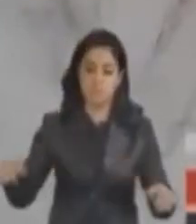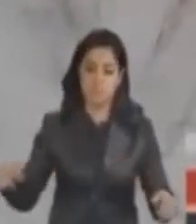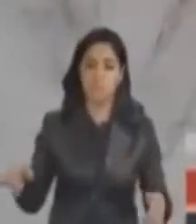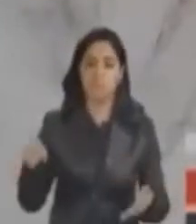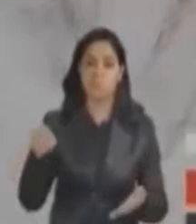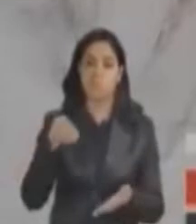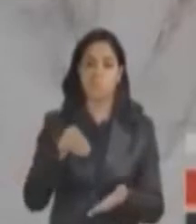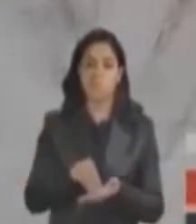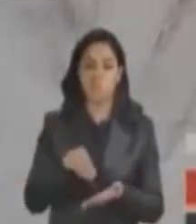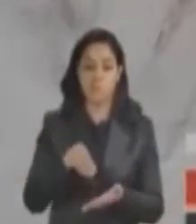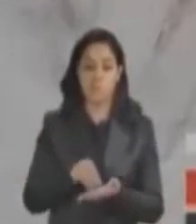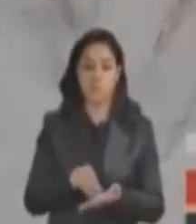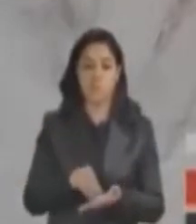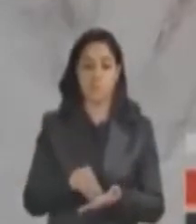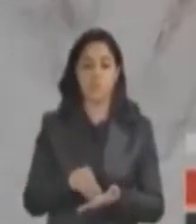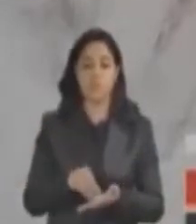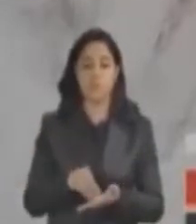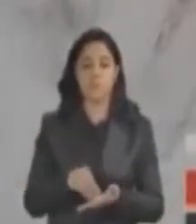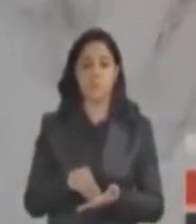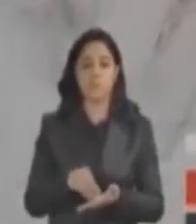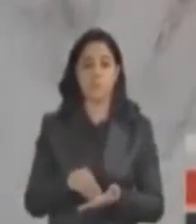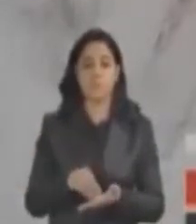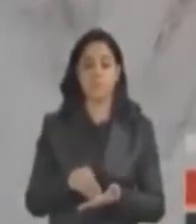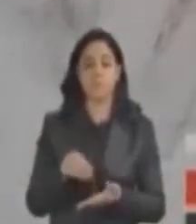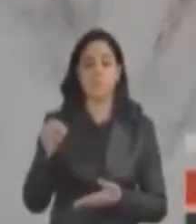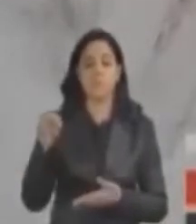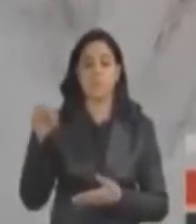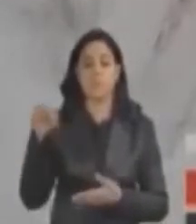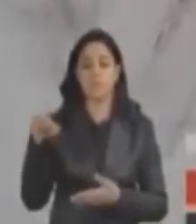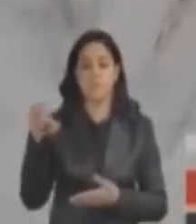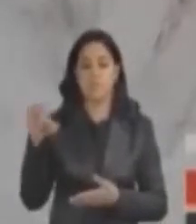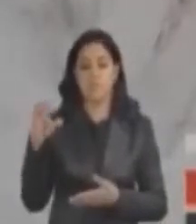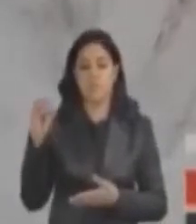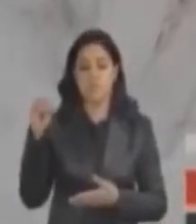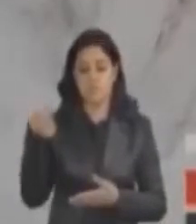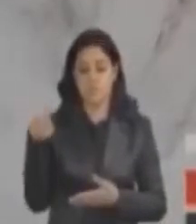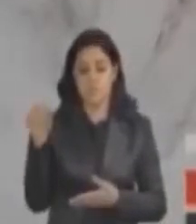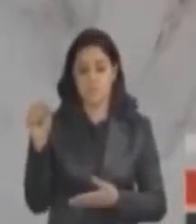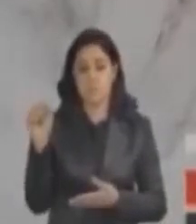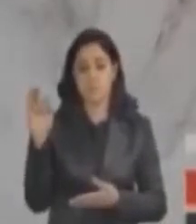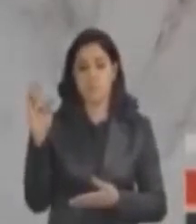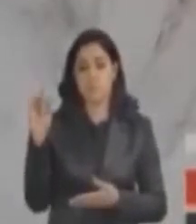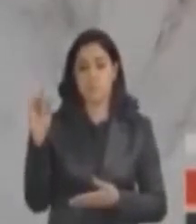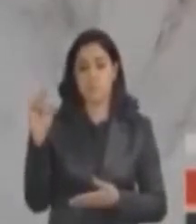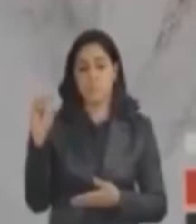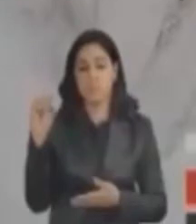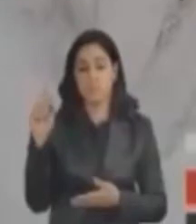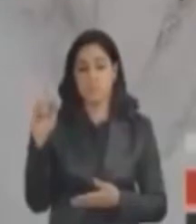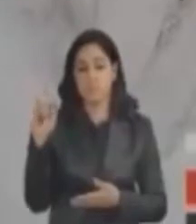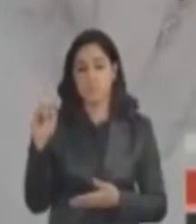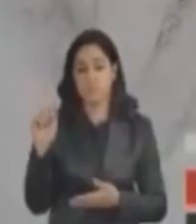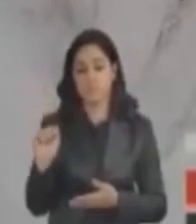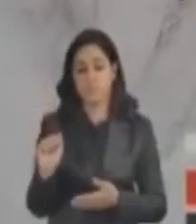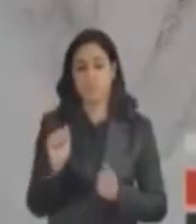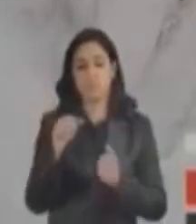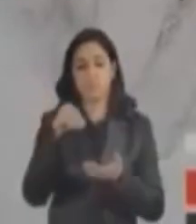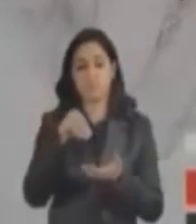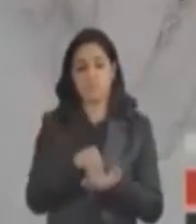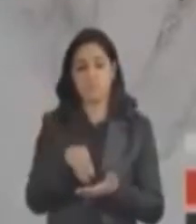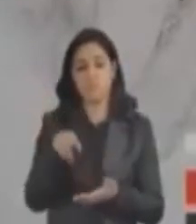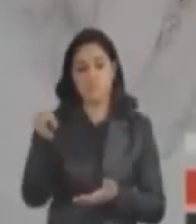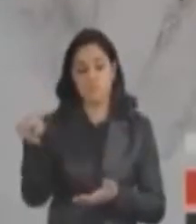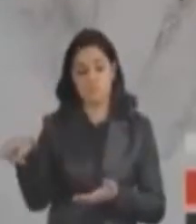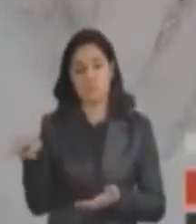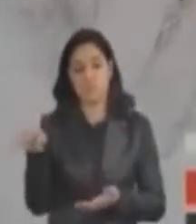vagas no setor de neonatologia do conjunto hospitalar de sorocaba estamos com